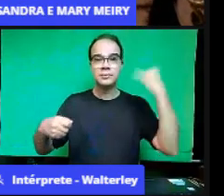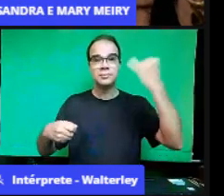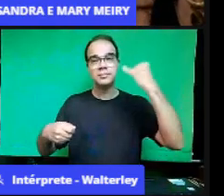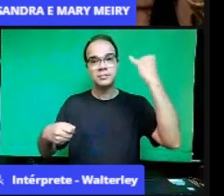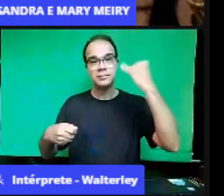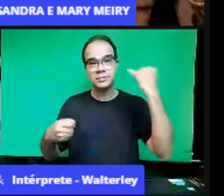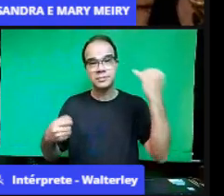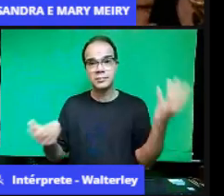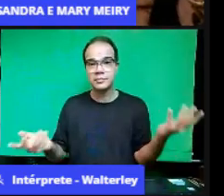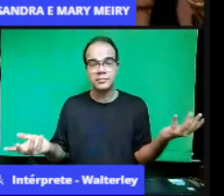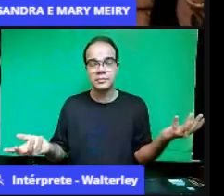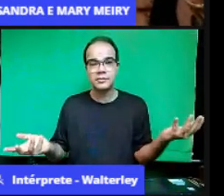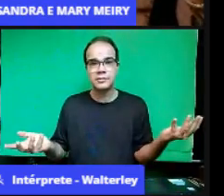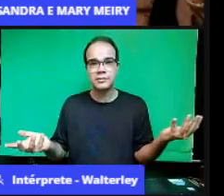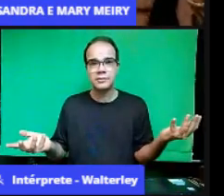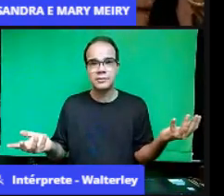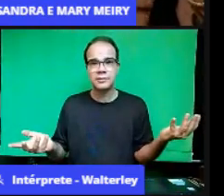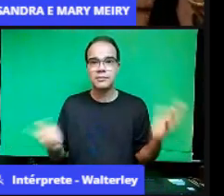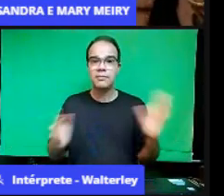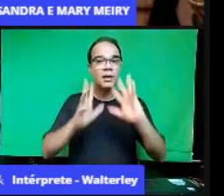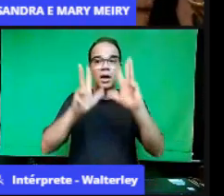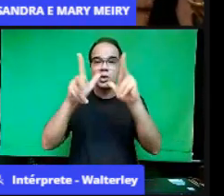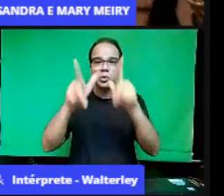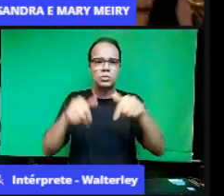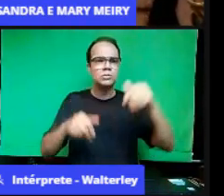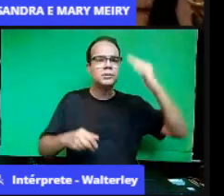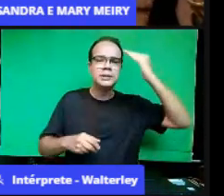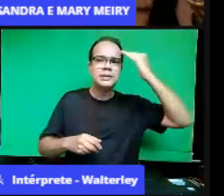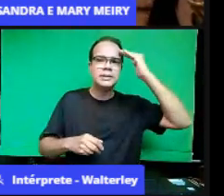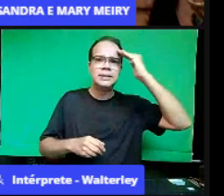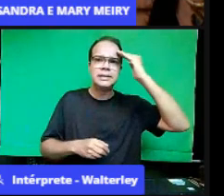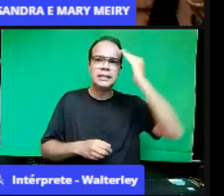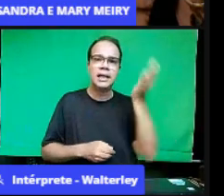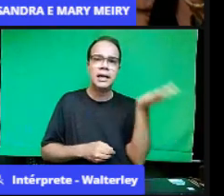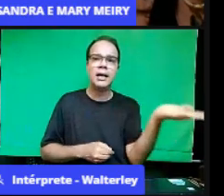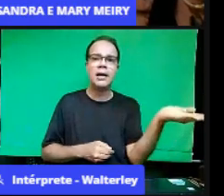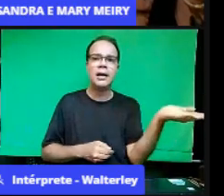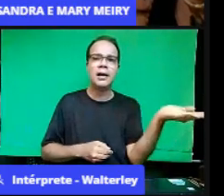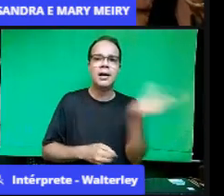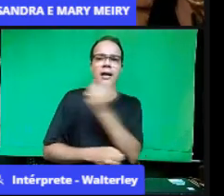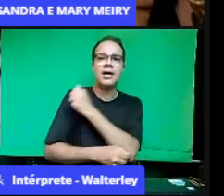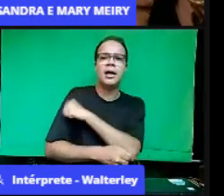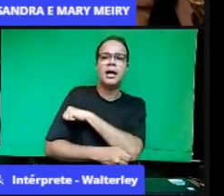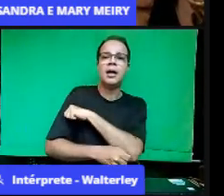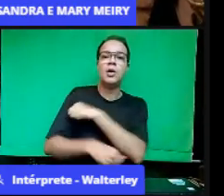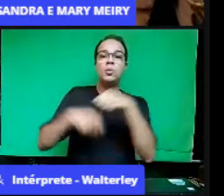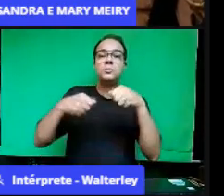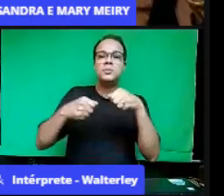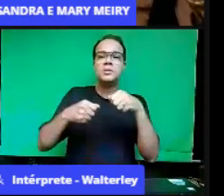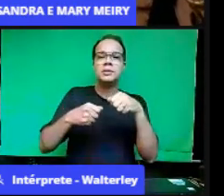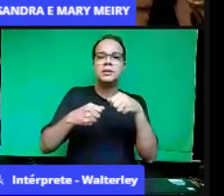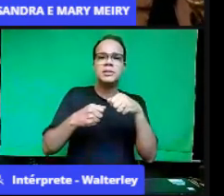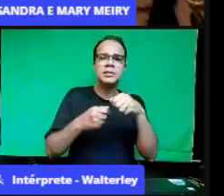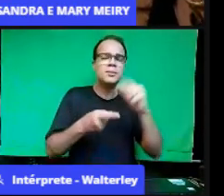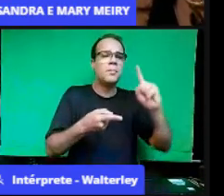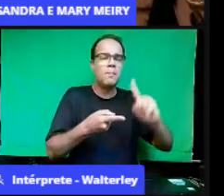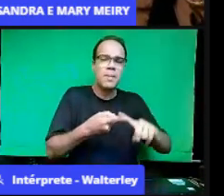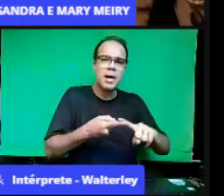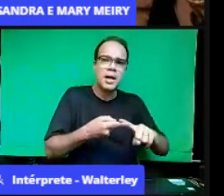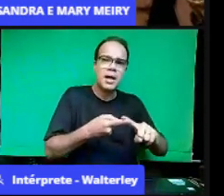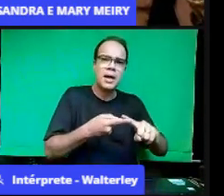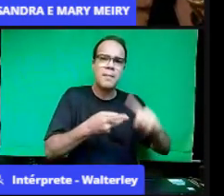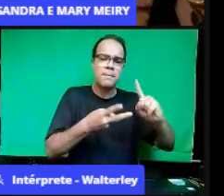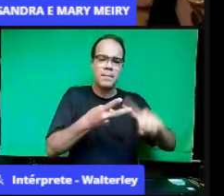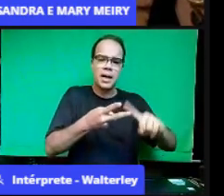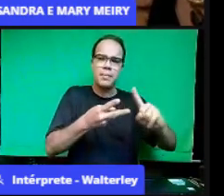É preciso que todo mundo entenda que esse aluno precisa de situações específicas para o